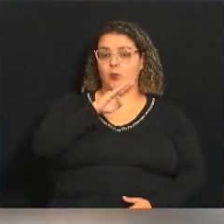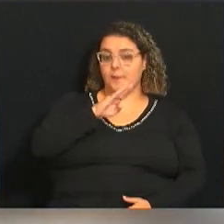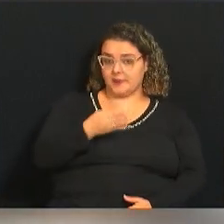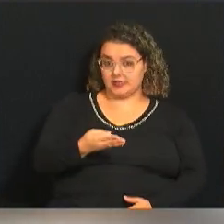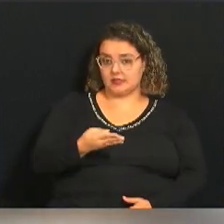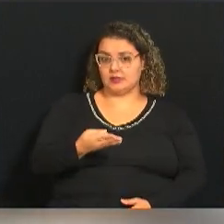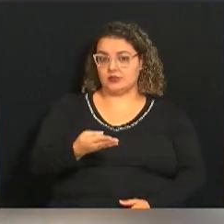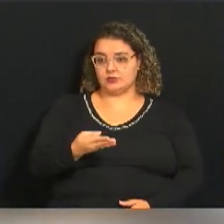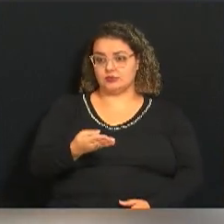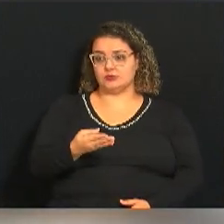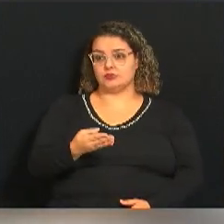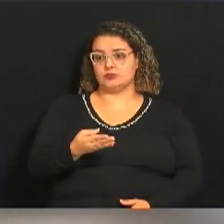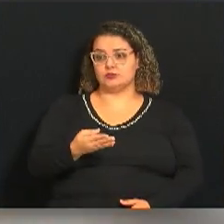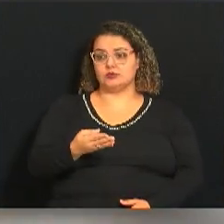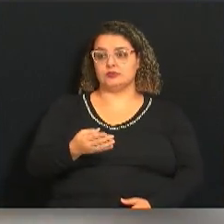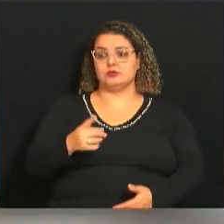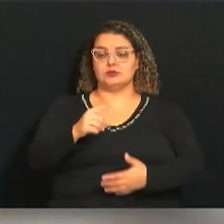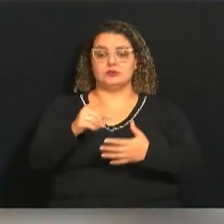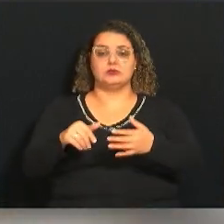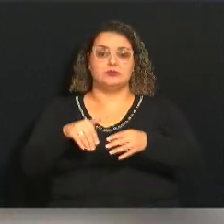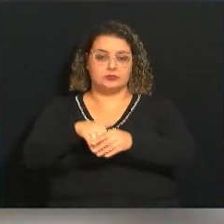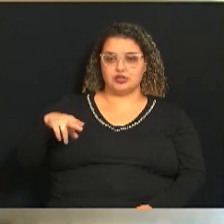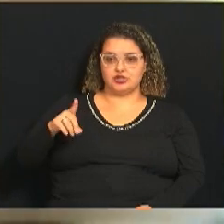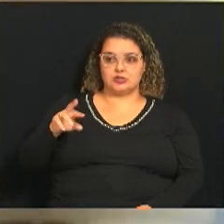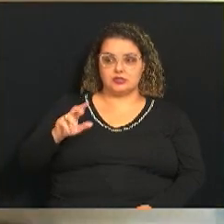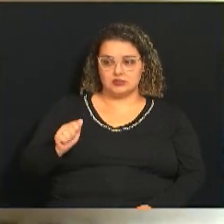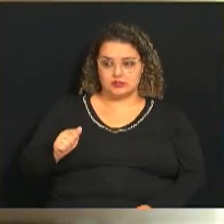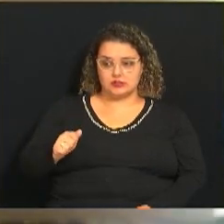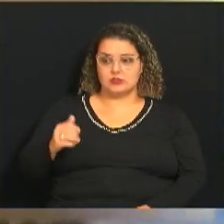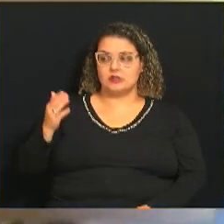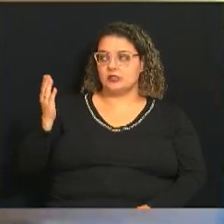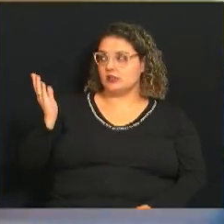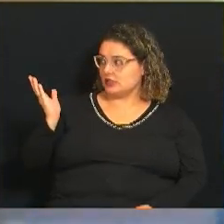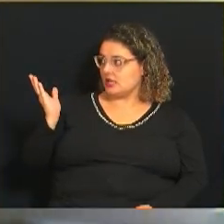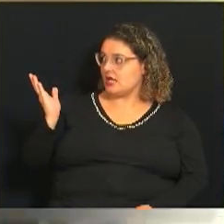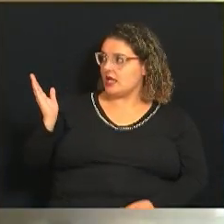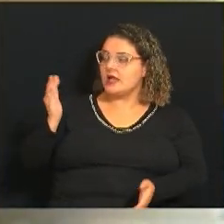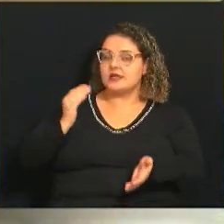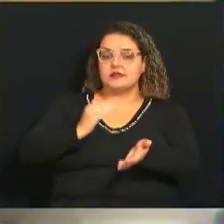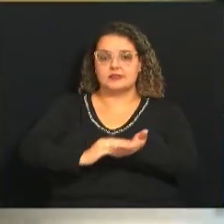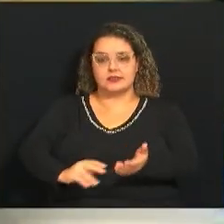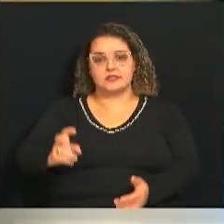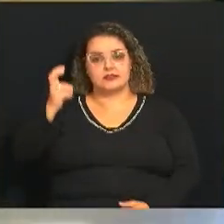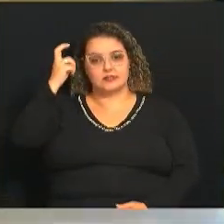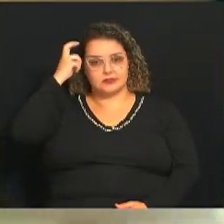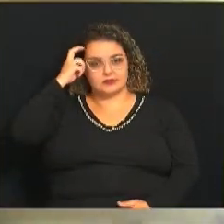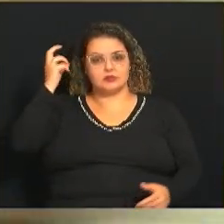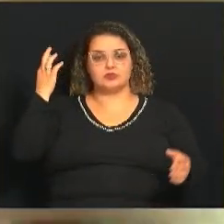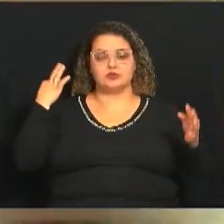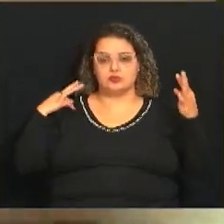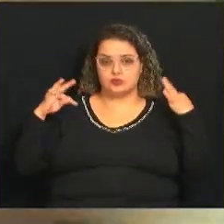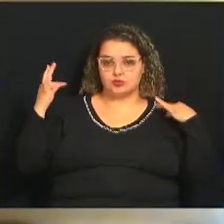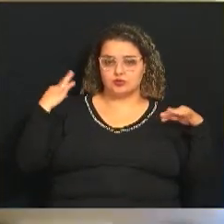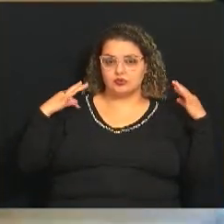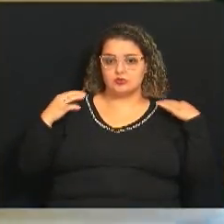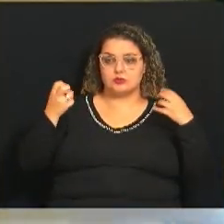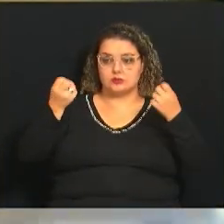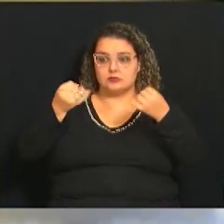Campinas, e dá outras providências. Luiz Cirilo e Eduardo Magoga votaram favorável e, por isso, o projeto